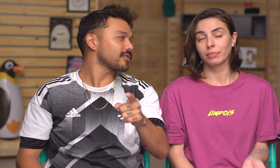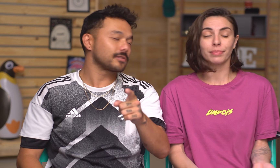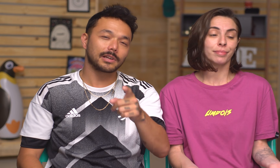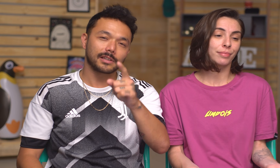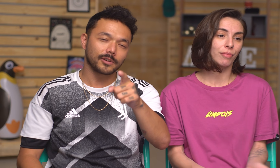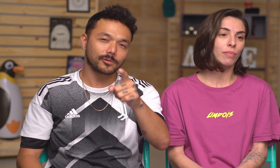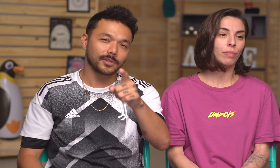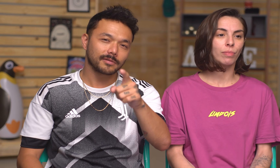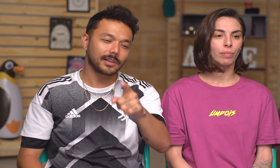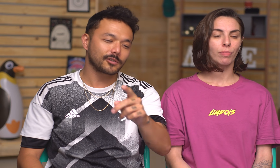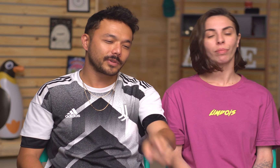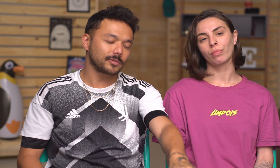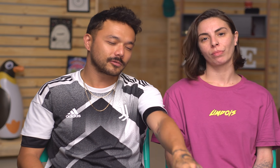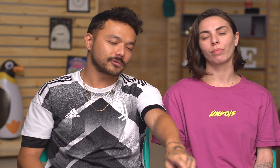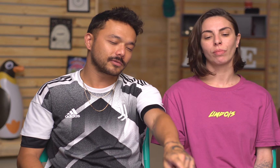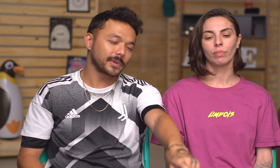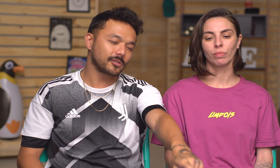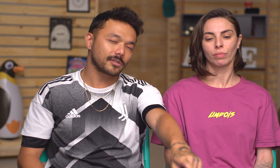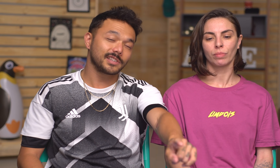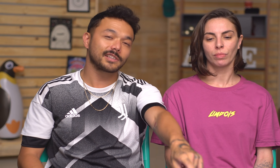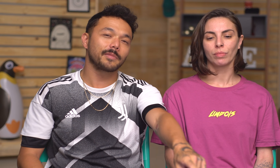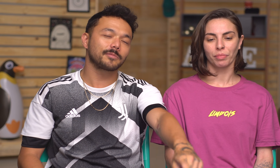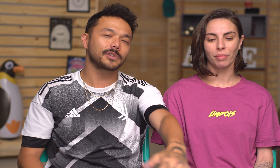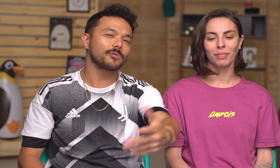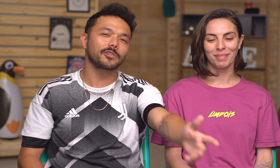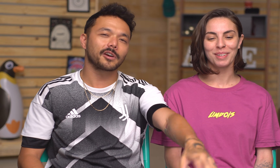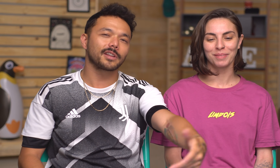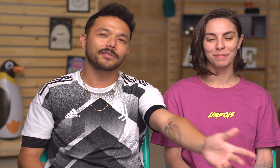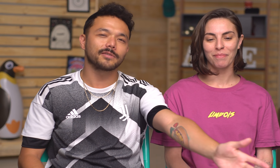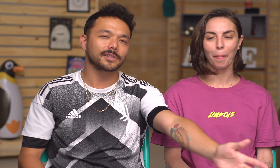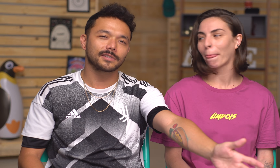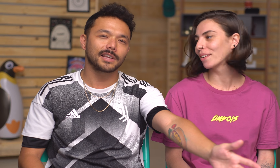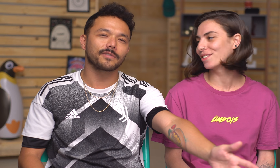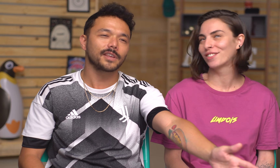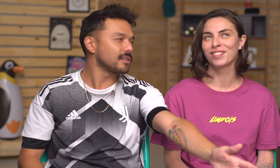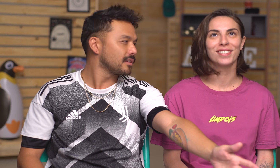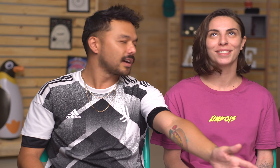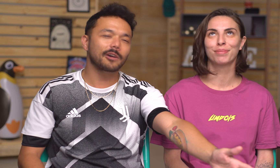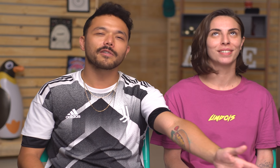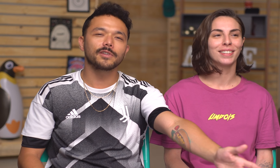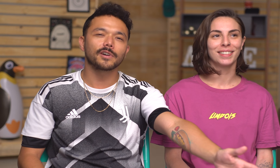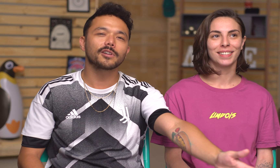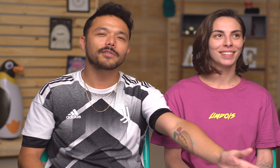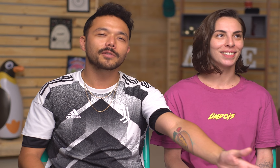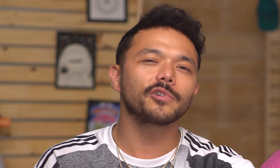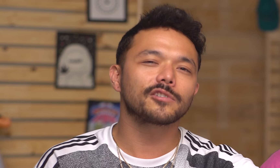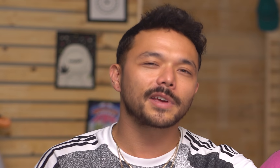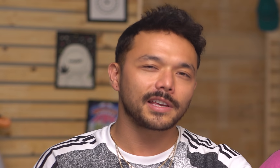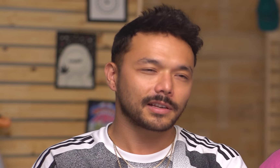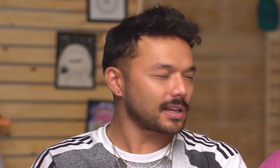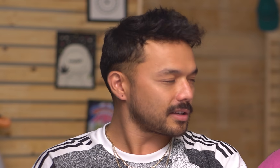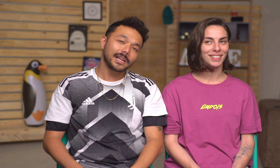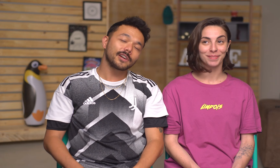com processo contra a TV Cultura, que eles estão copiando um formato nosso nitidamente, botaram outro nome, uma Roda Viva. Nada a ver. Água Viva, Roda Viva, que